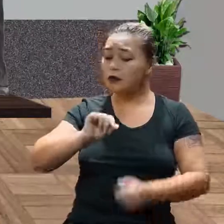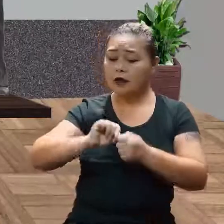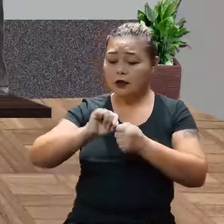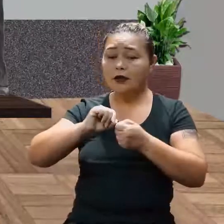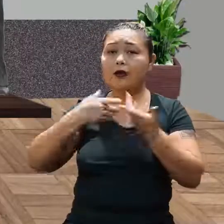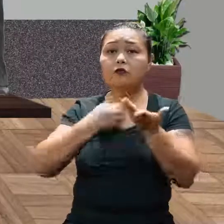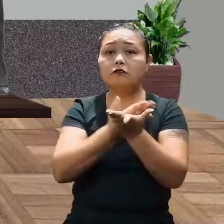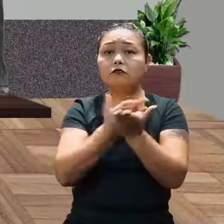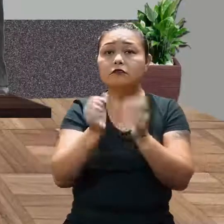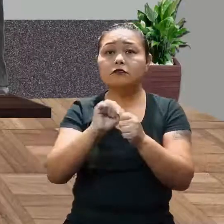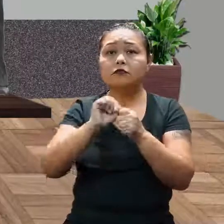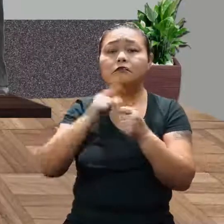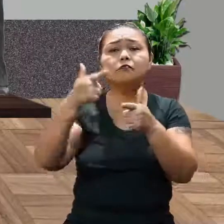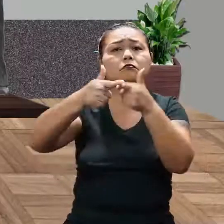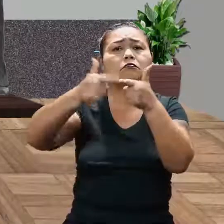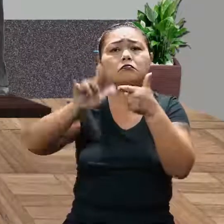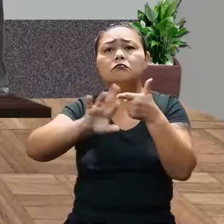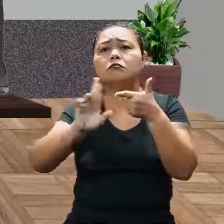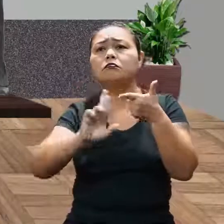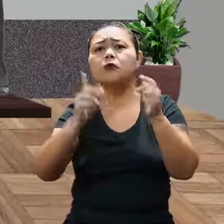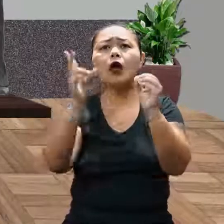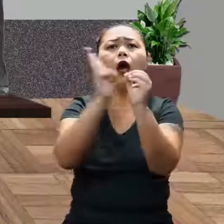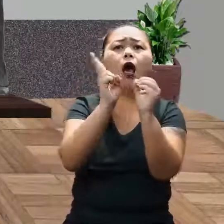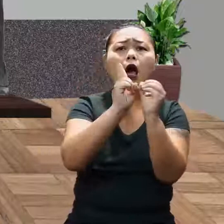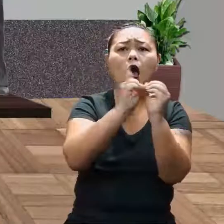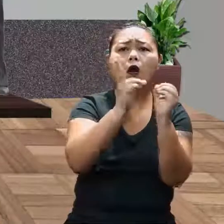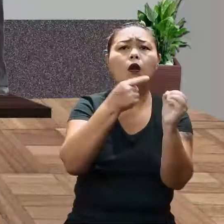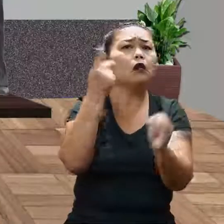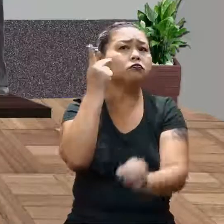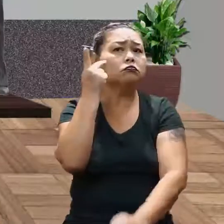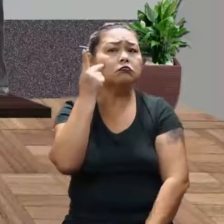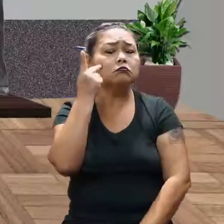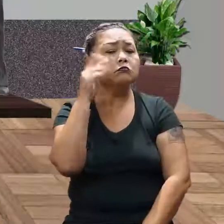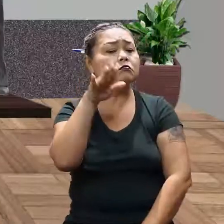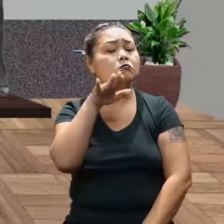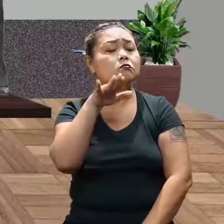jogo. Estava tendo conflito com os índios lá em São Paulo.